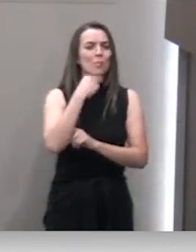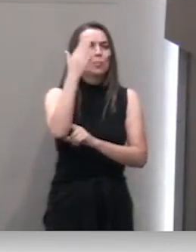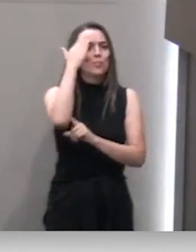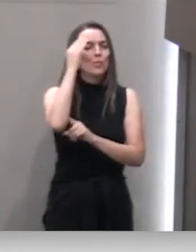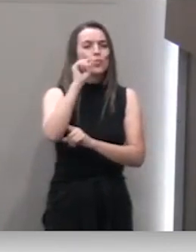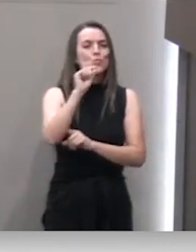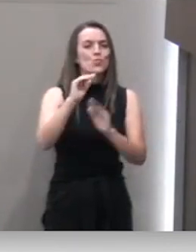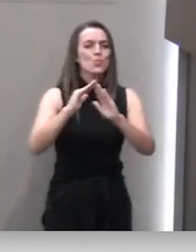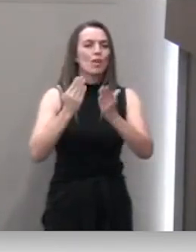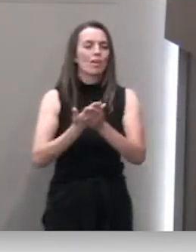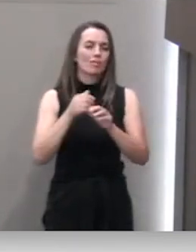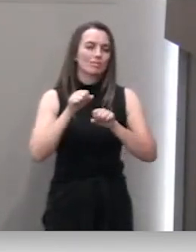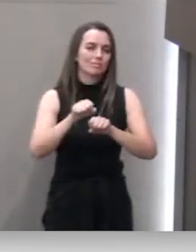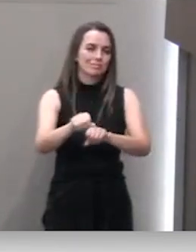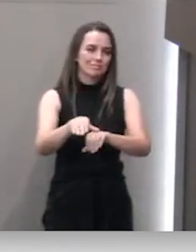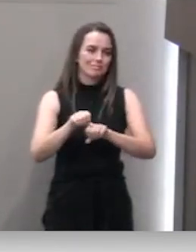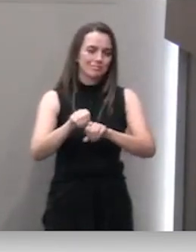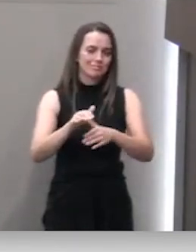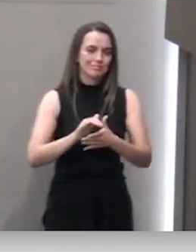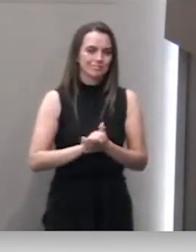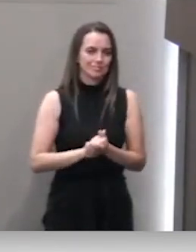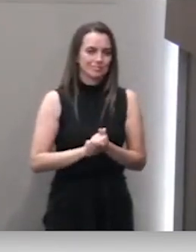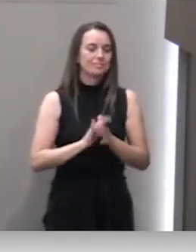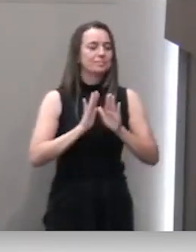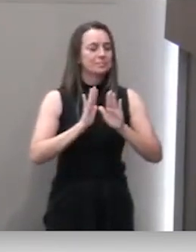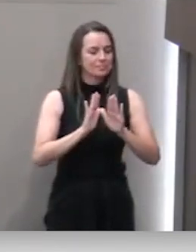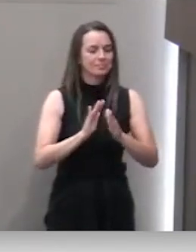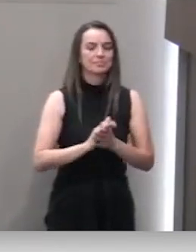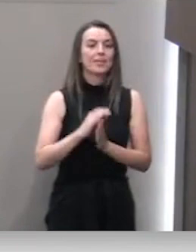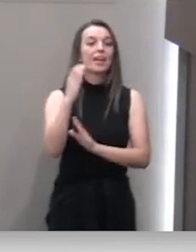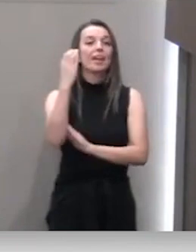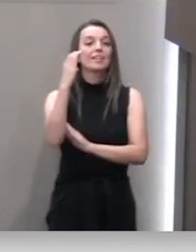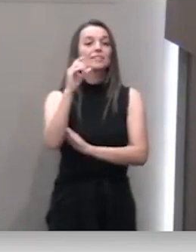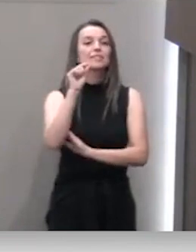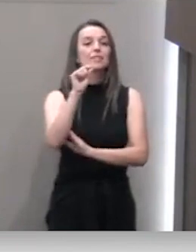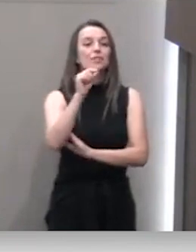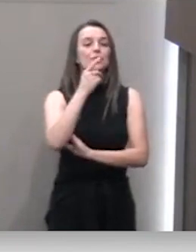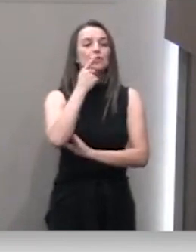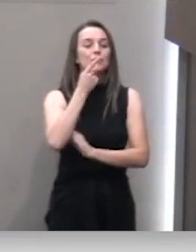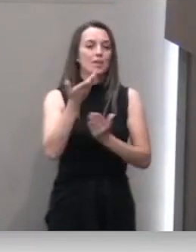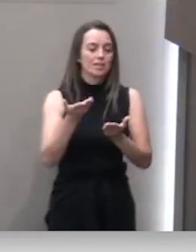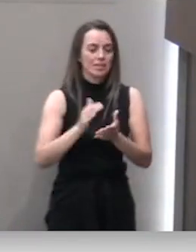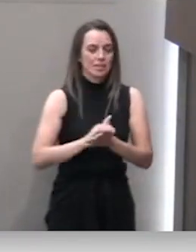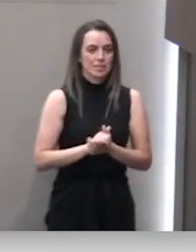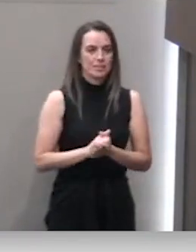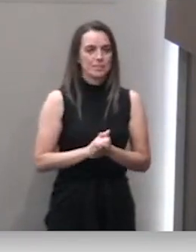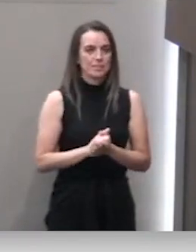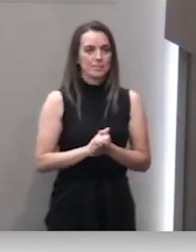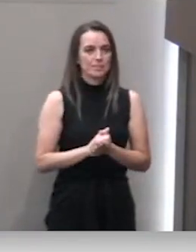Vamos dizer o que diz a ciência, então. A ideologia de gênero, a teoria de